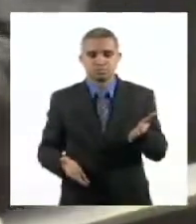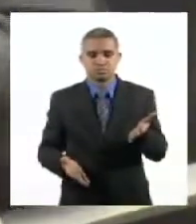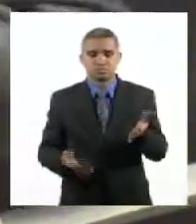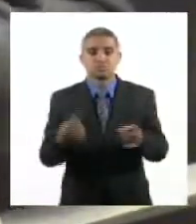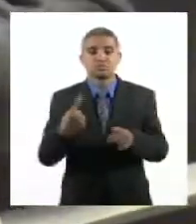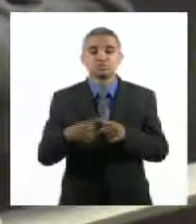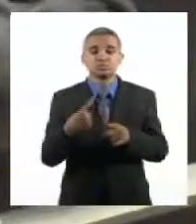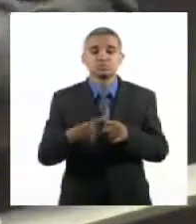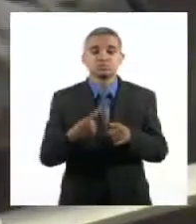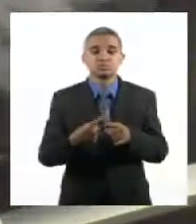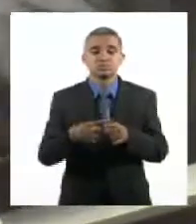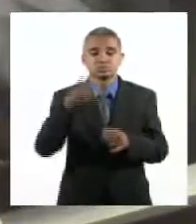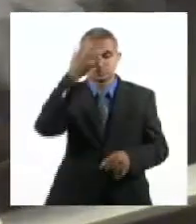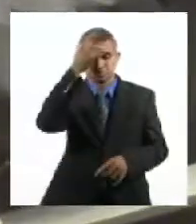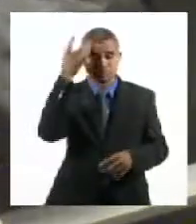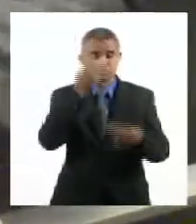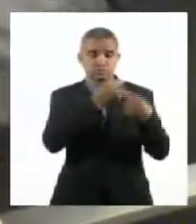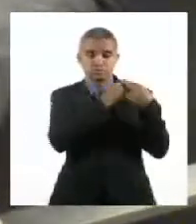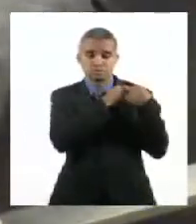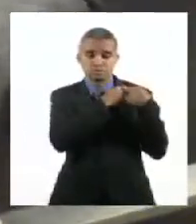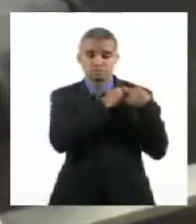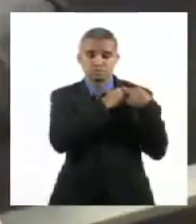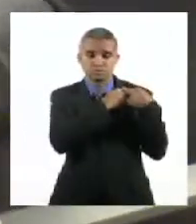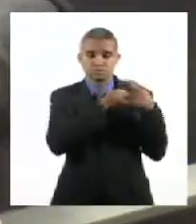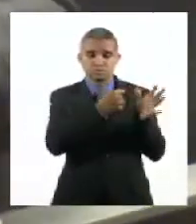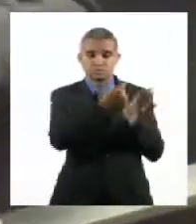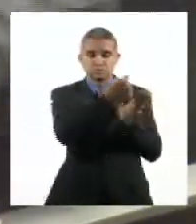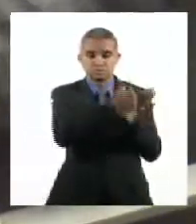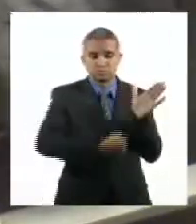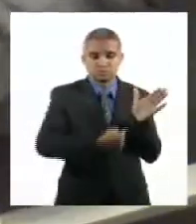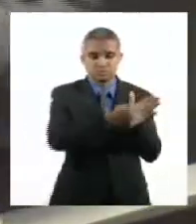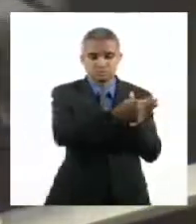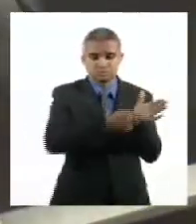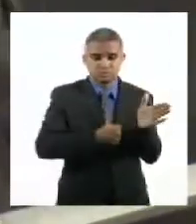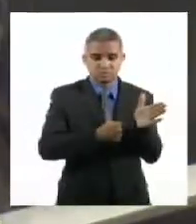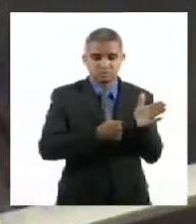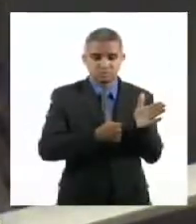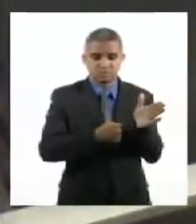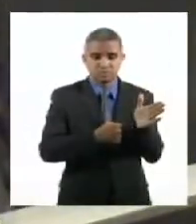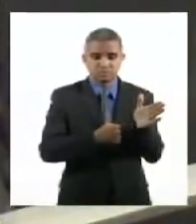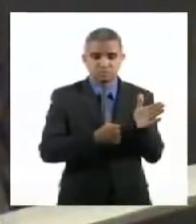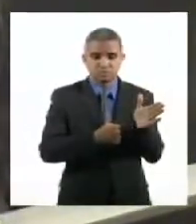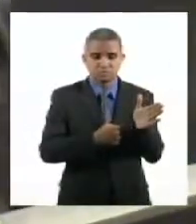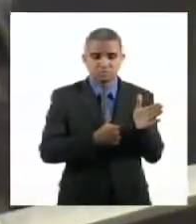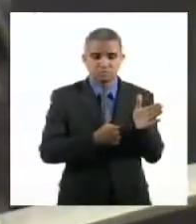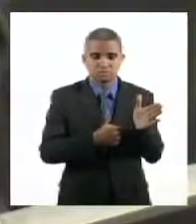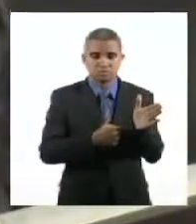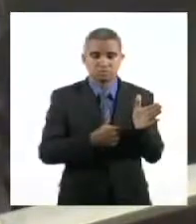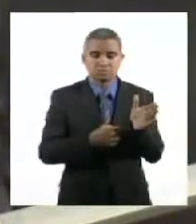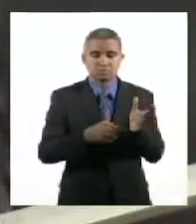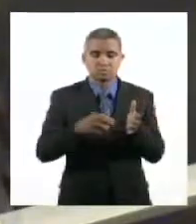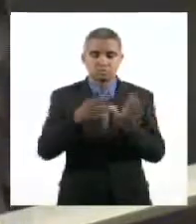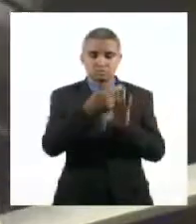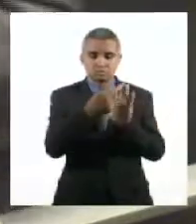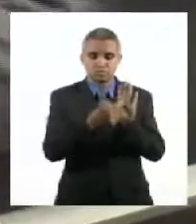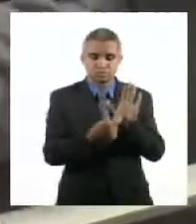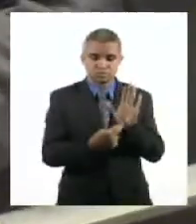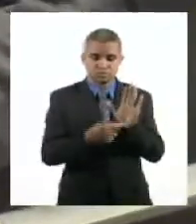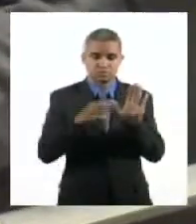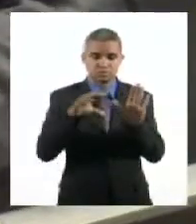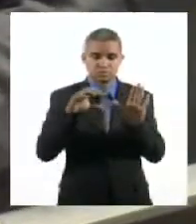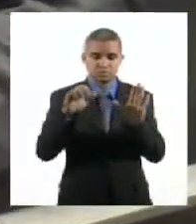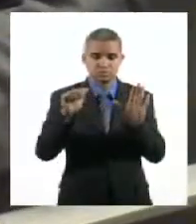a competência, isso tratado nos estatutos, regimento da própria CAEMA, para